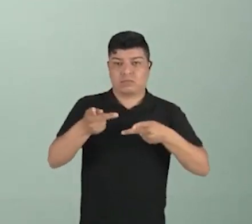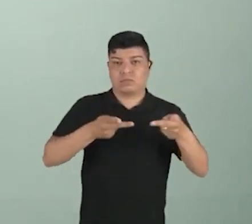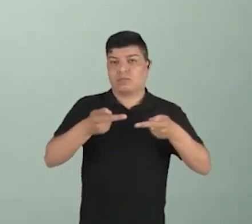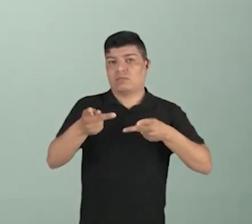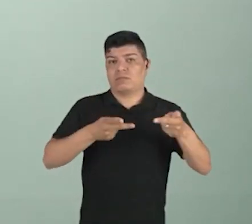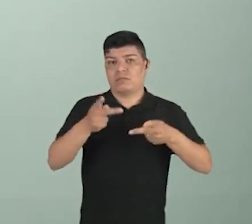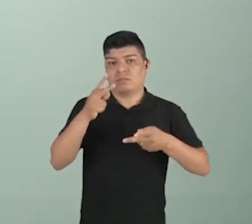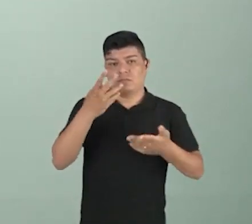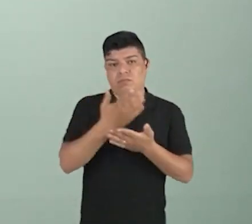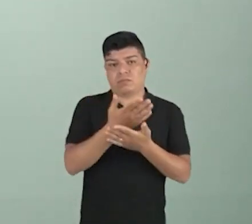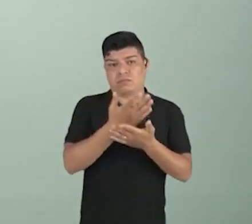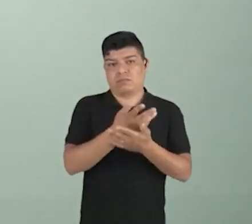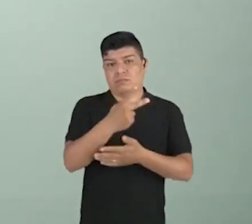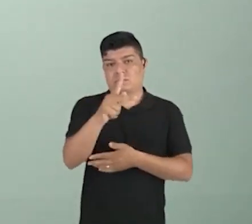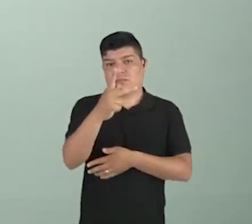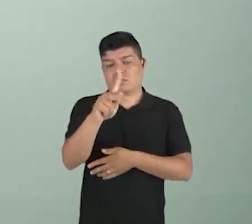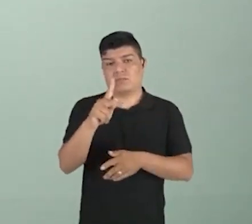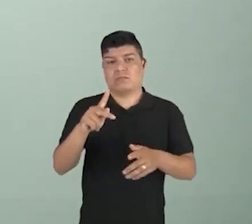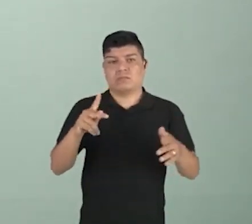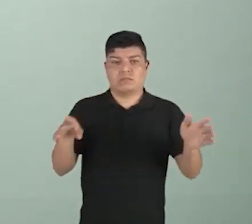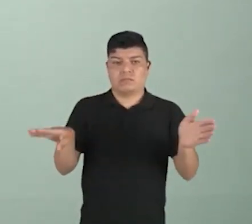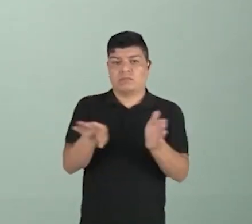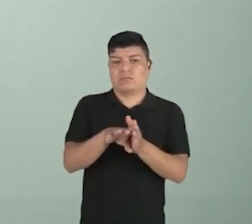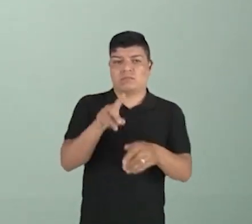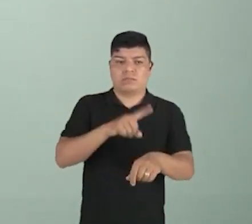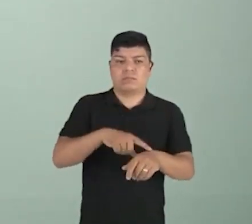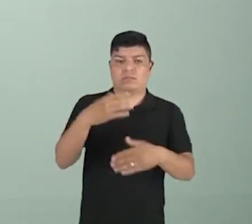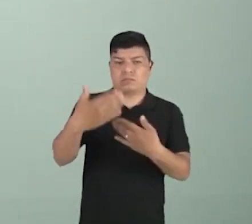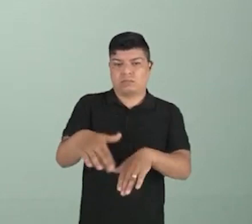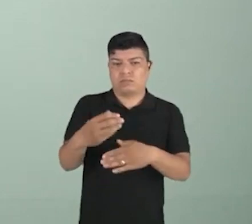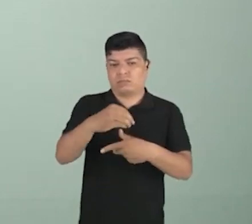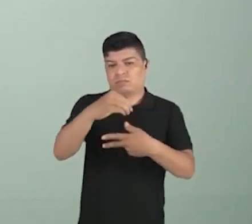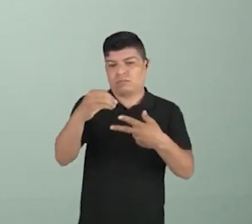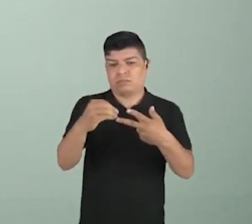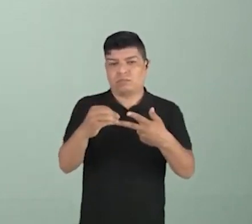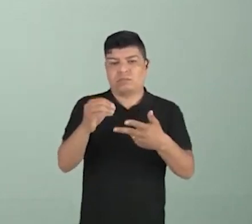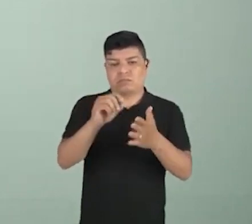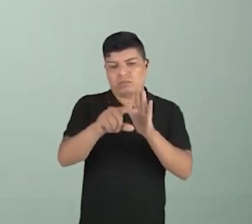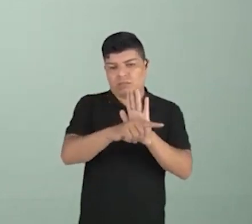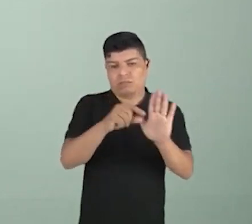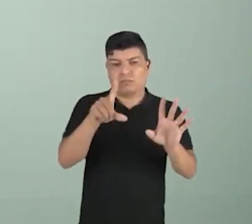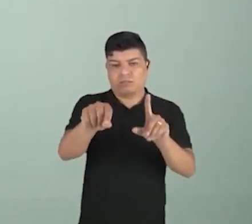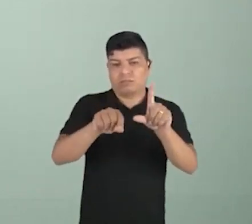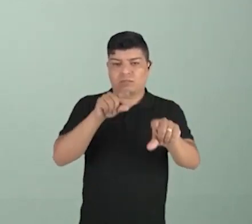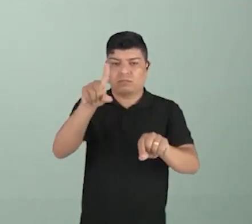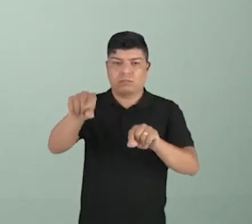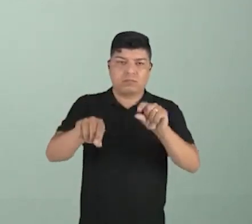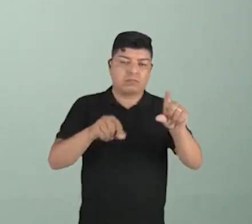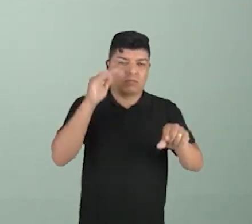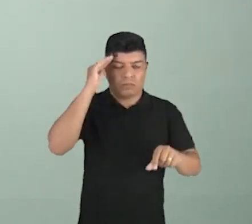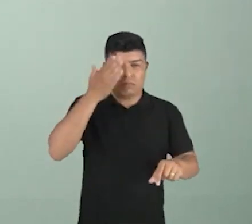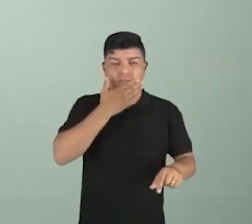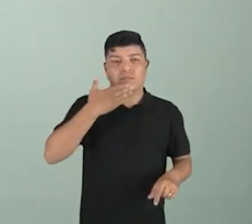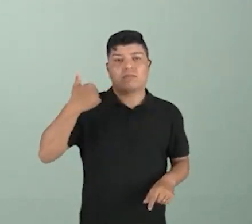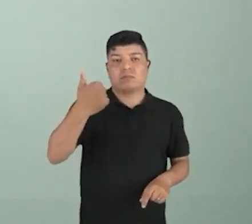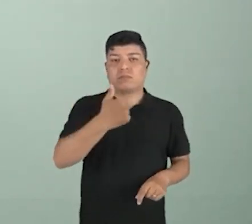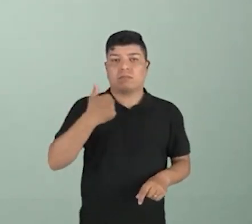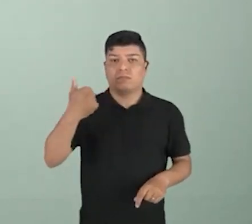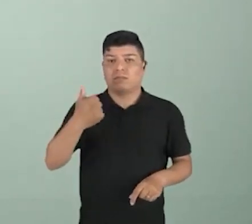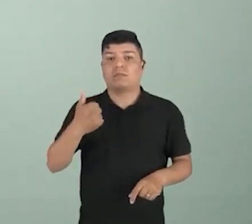de estudo de vocês, vocês vão chegar lá na hora da prova do Enem e sair grifando, sair riscando e vão entender melhor.